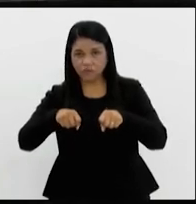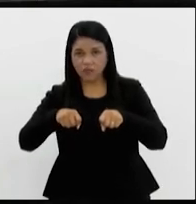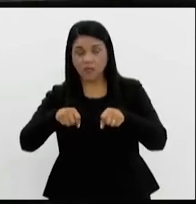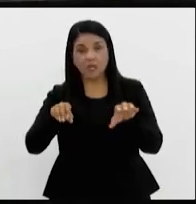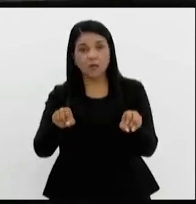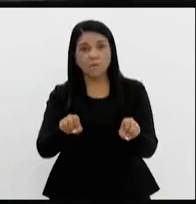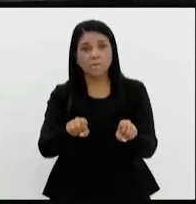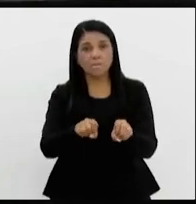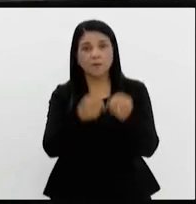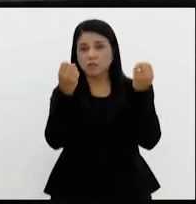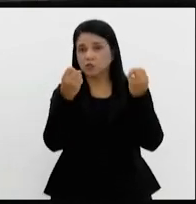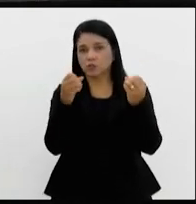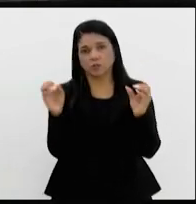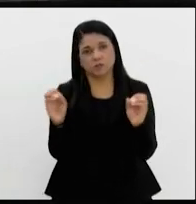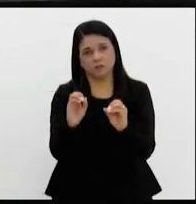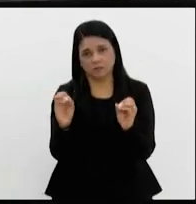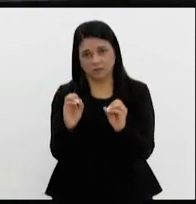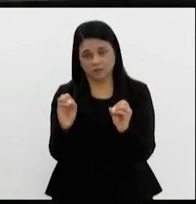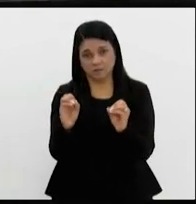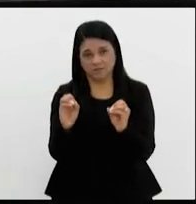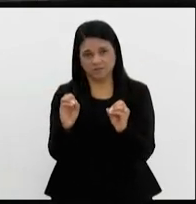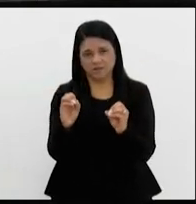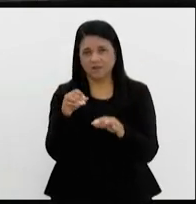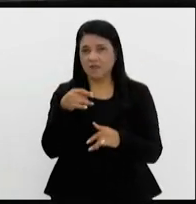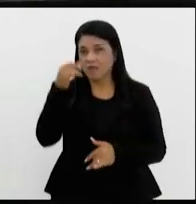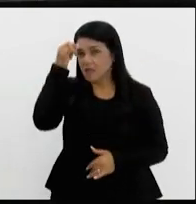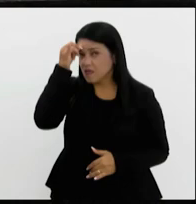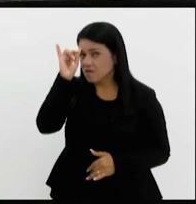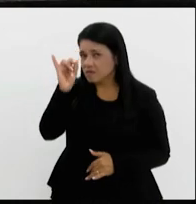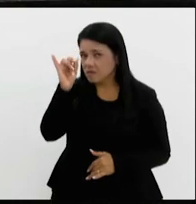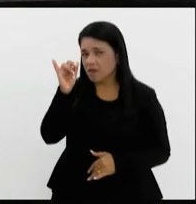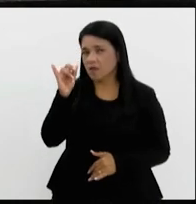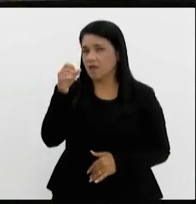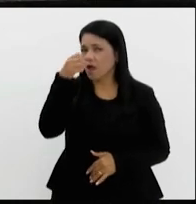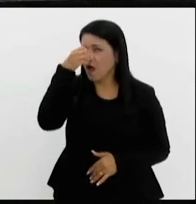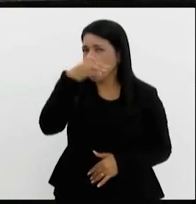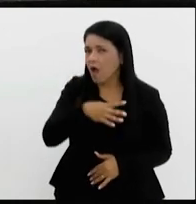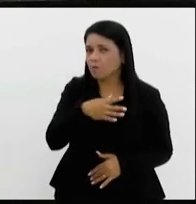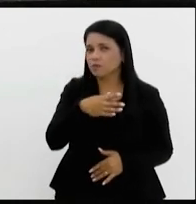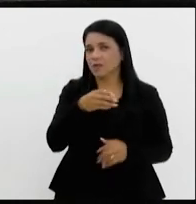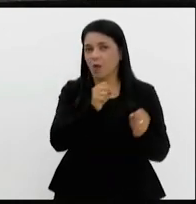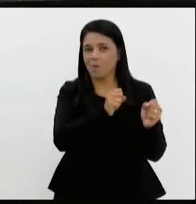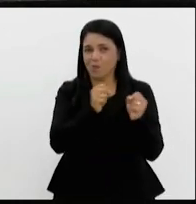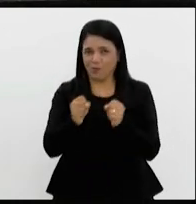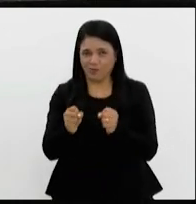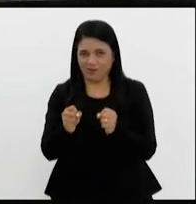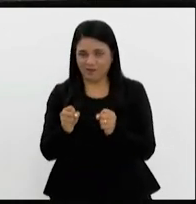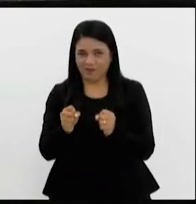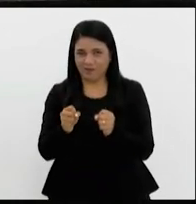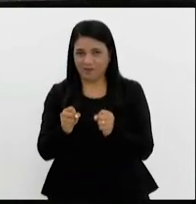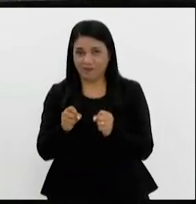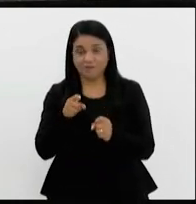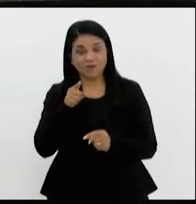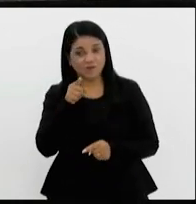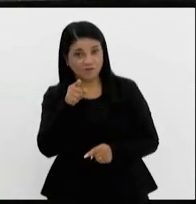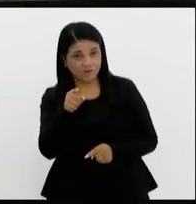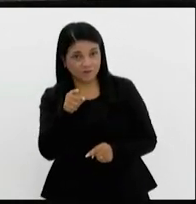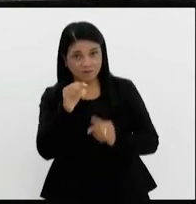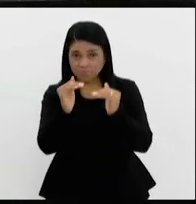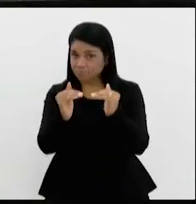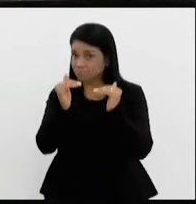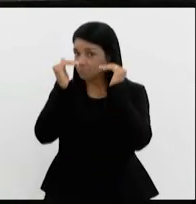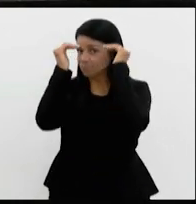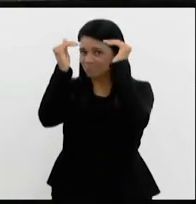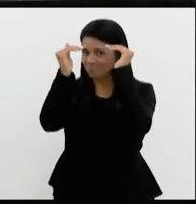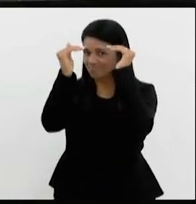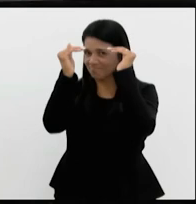ninguém. Evitai abusar desse poder. Não penseis ser mais considerado por ser mais